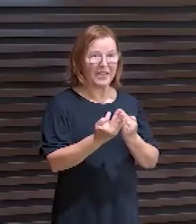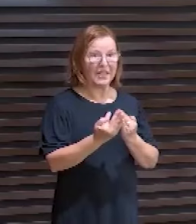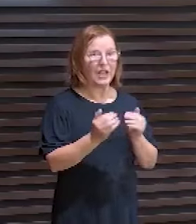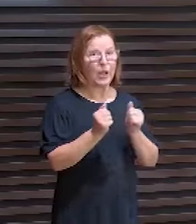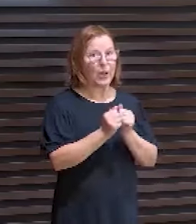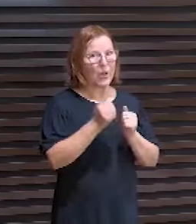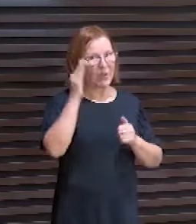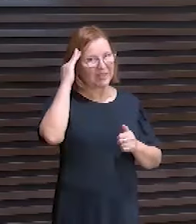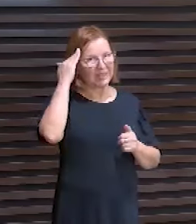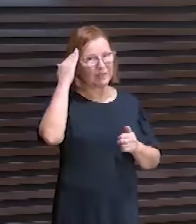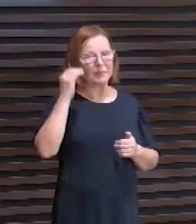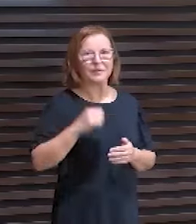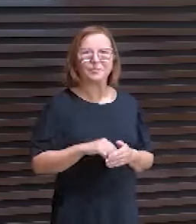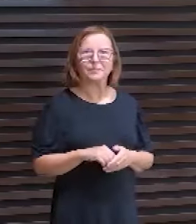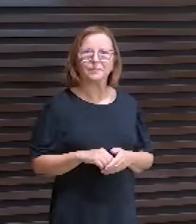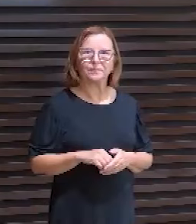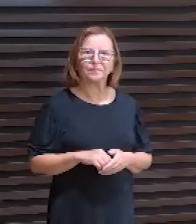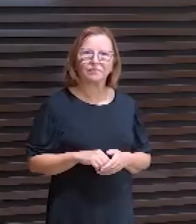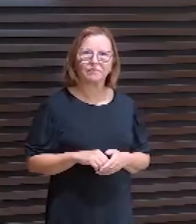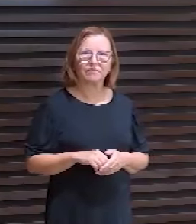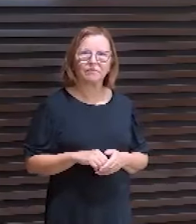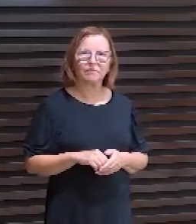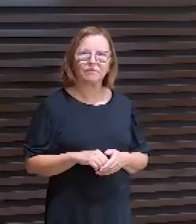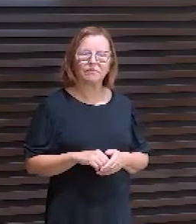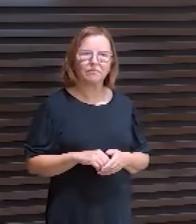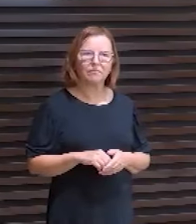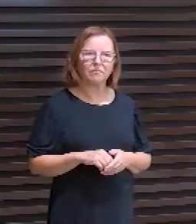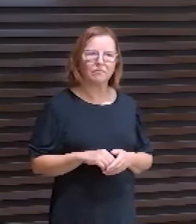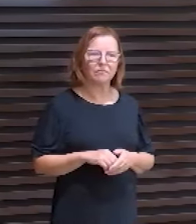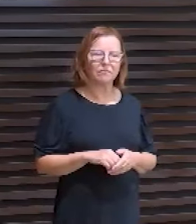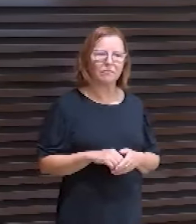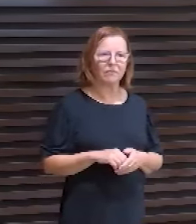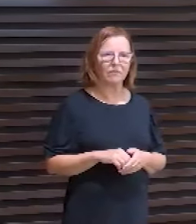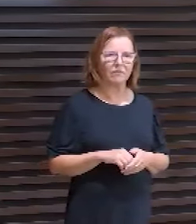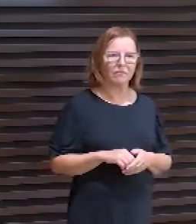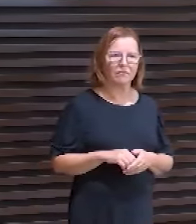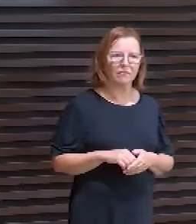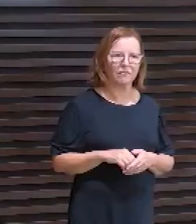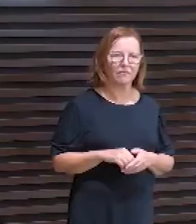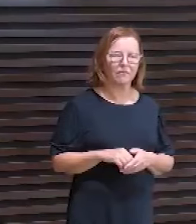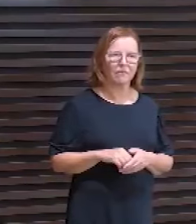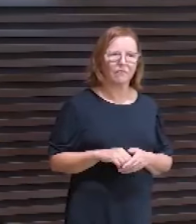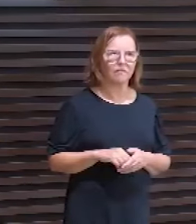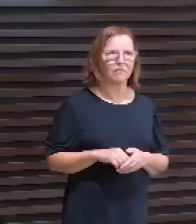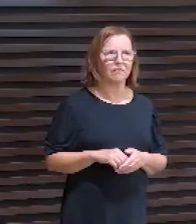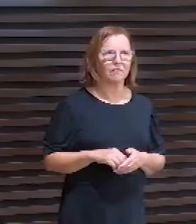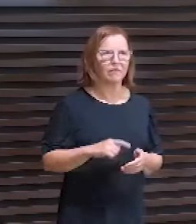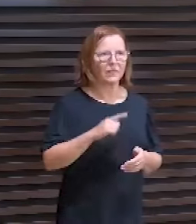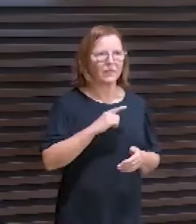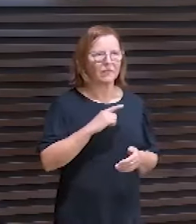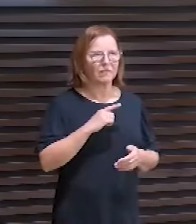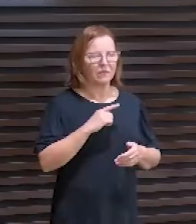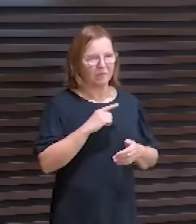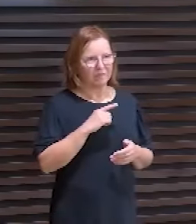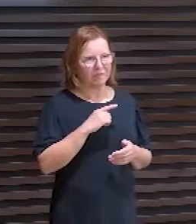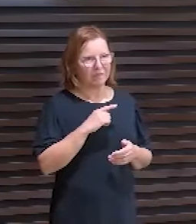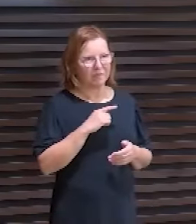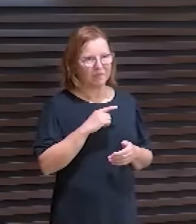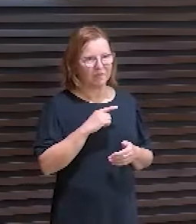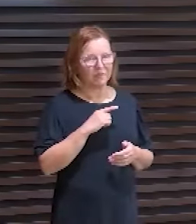7 A 9 tendo consideração para com a mulher como parte mais